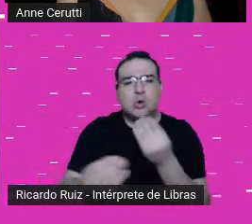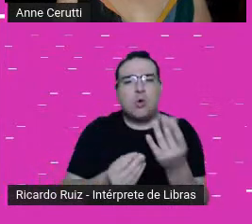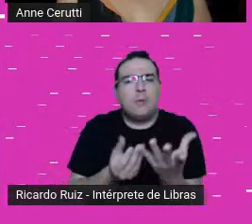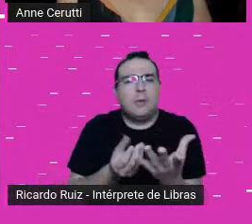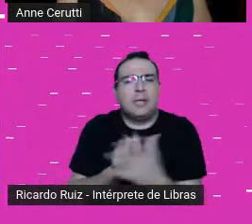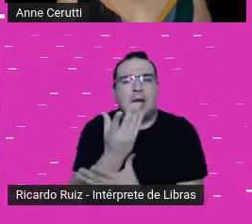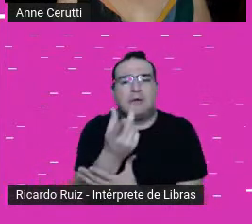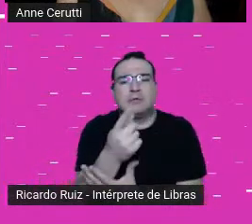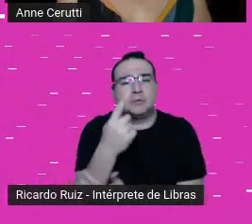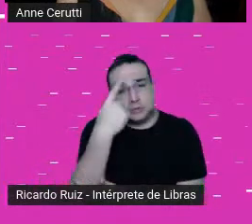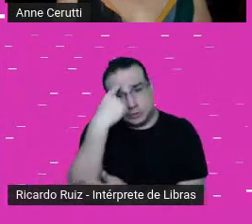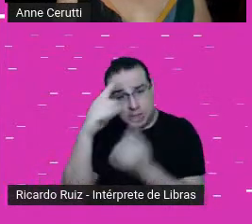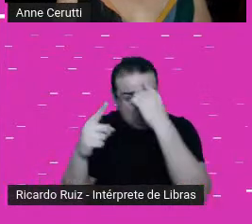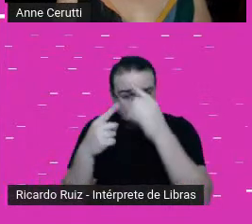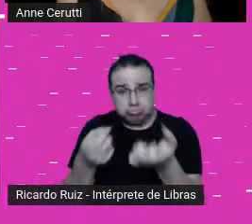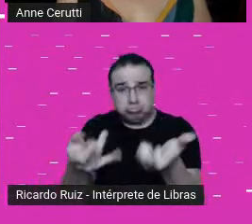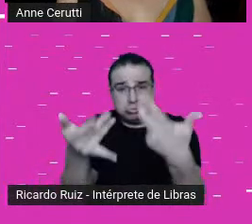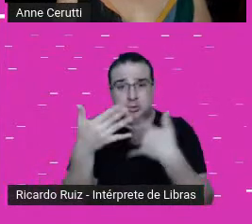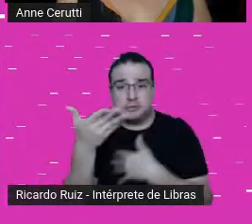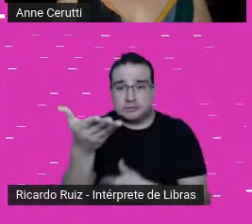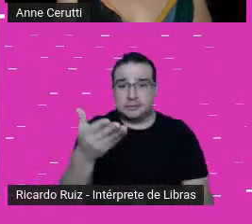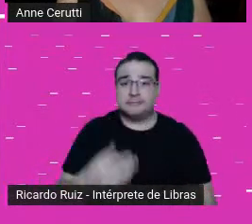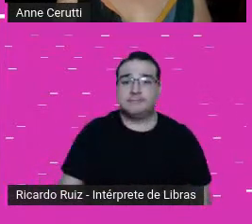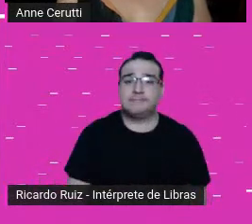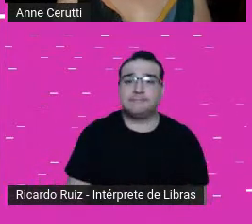interação? Traz aqui um pouquinho para a gente.